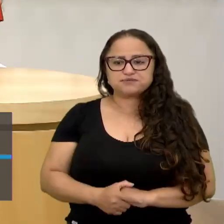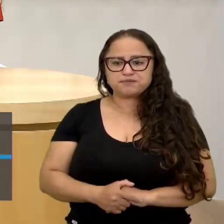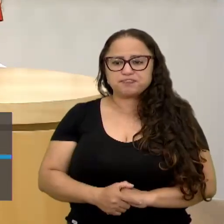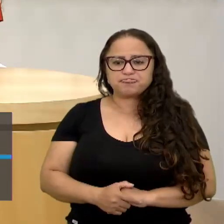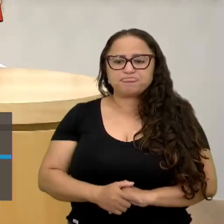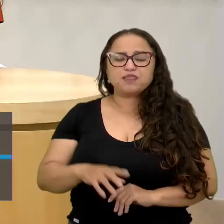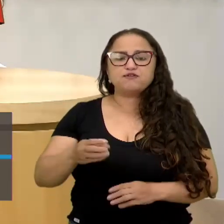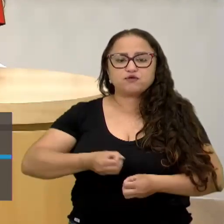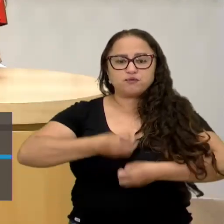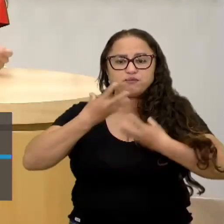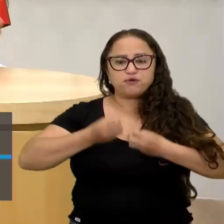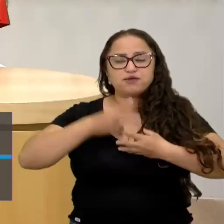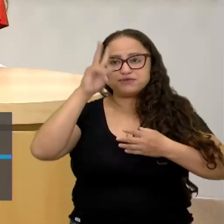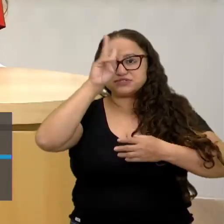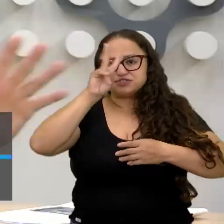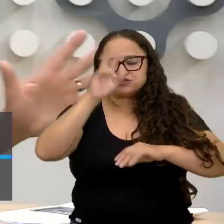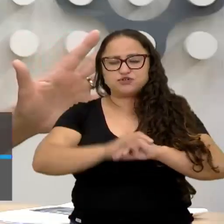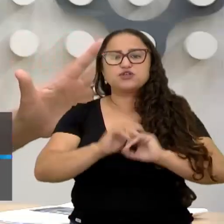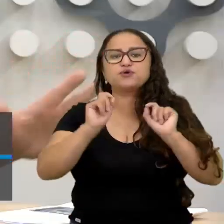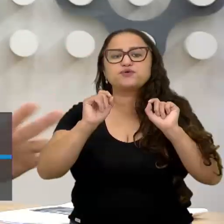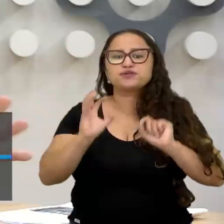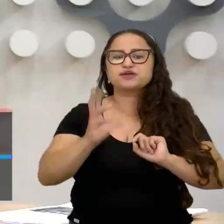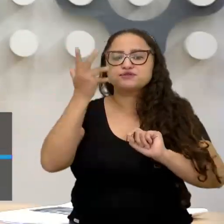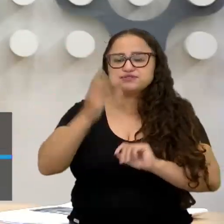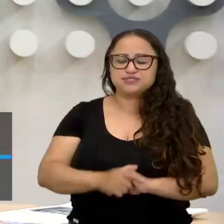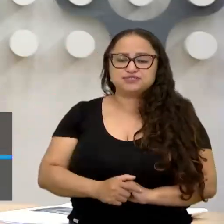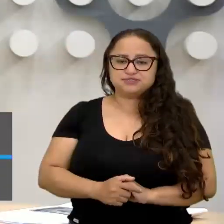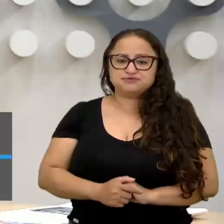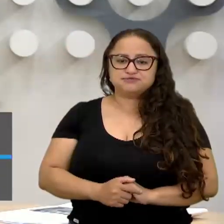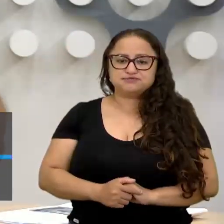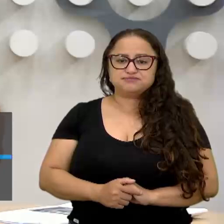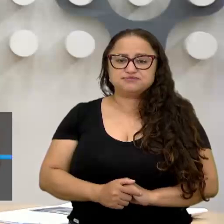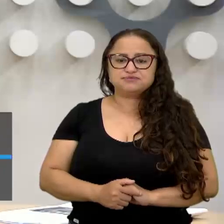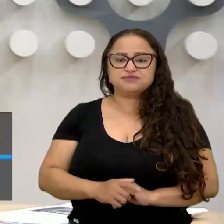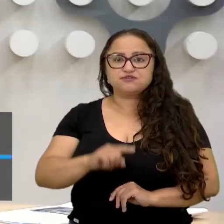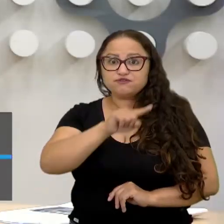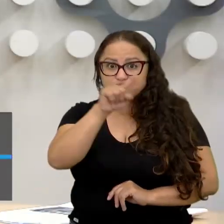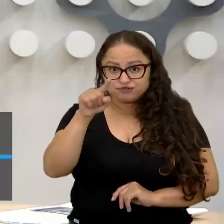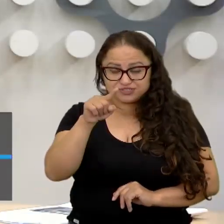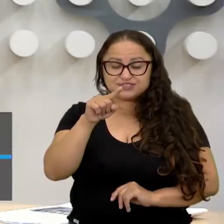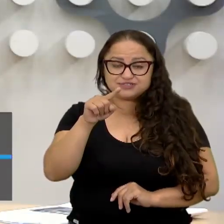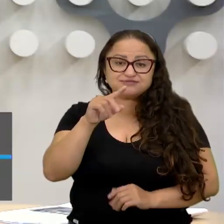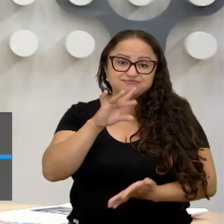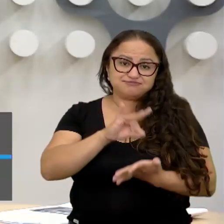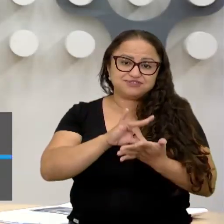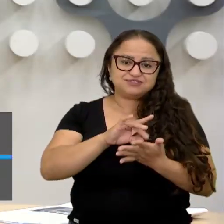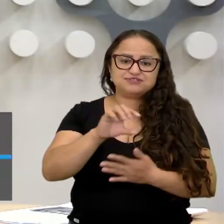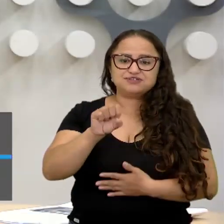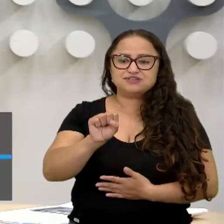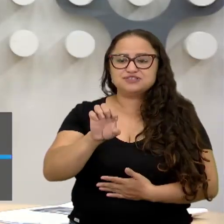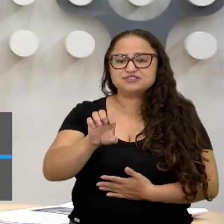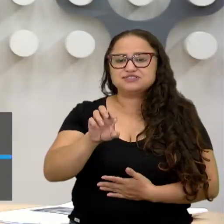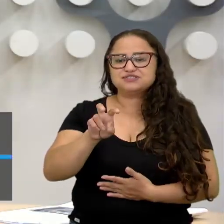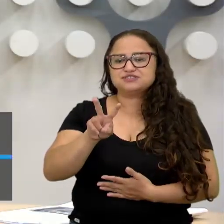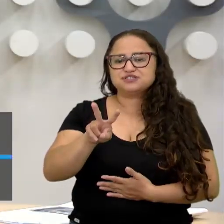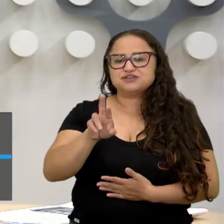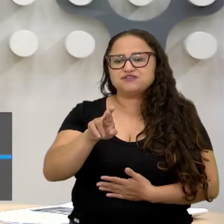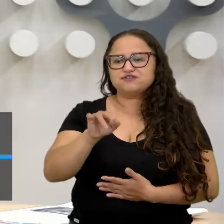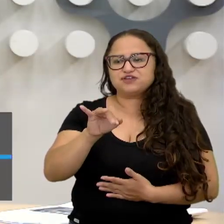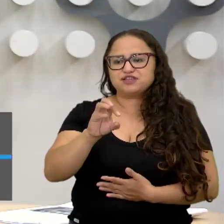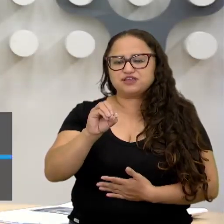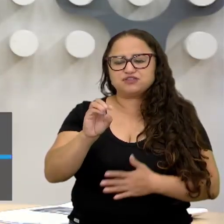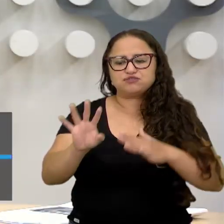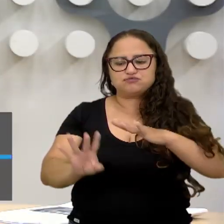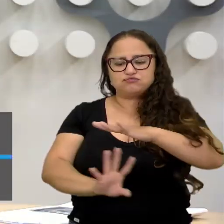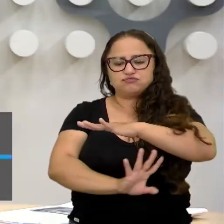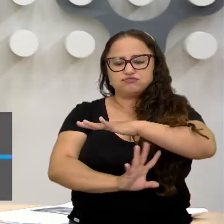um pouquinho da história do poema. Então, o que acontece no poema, professora Tayana? E vocês, claro, o Severino, ele está imigrando,